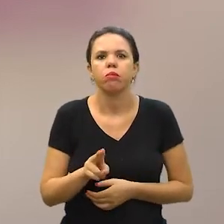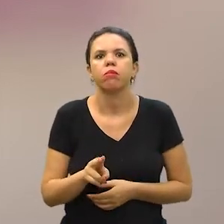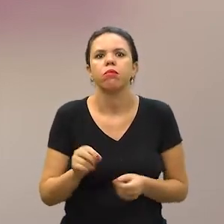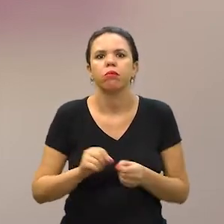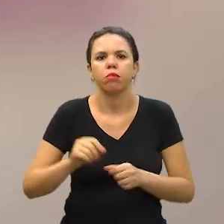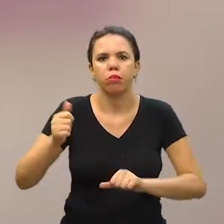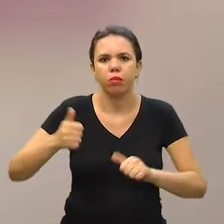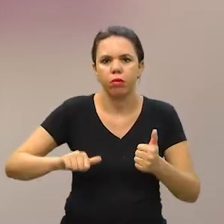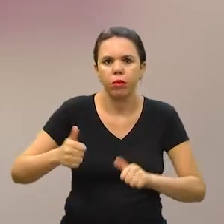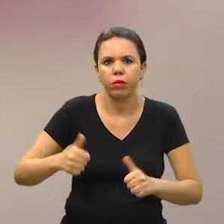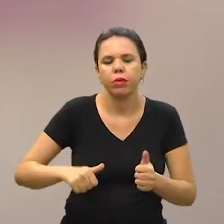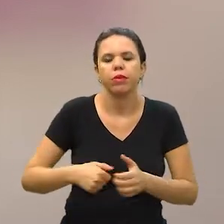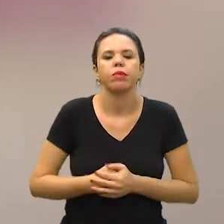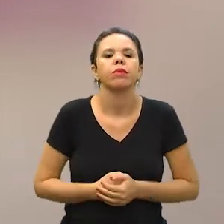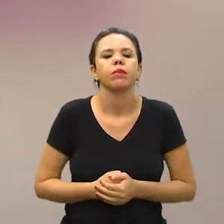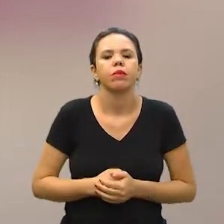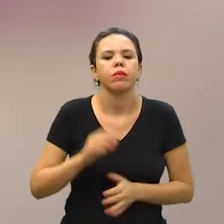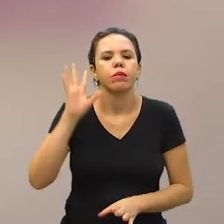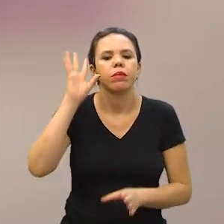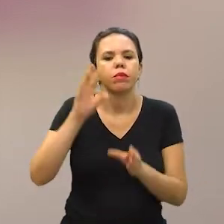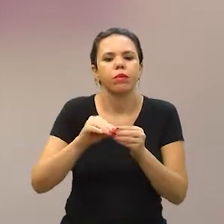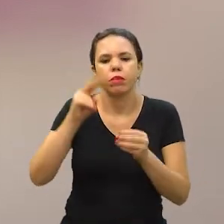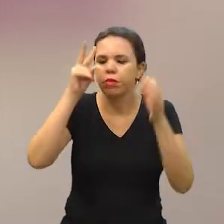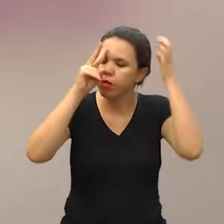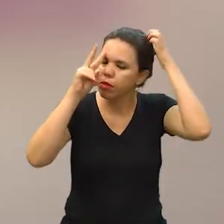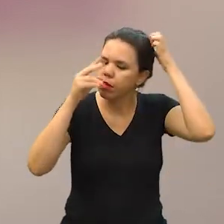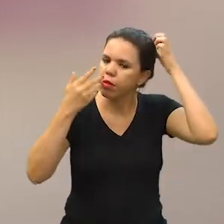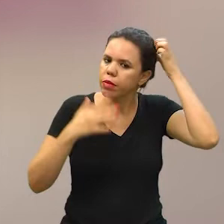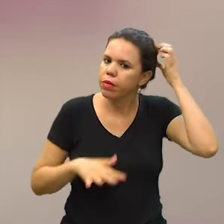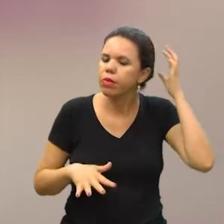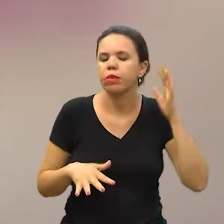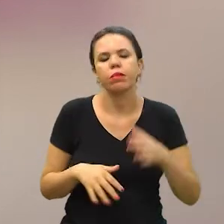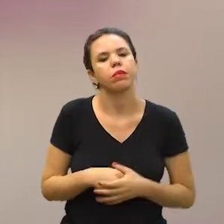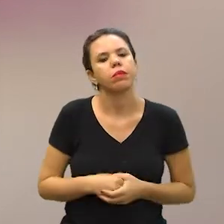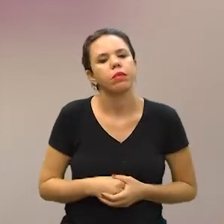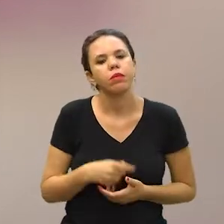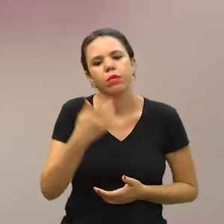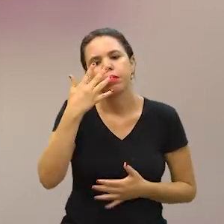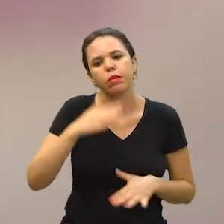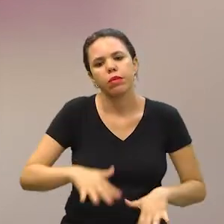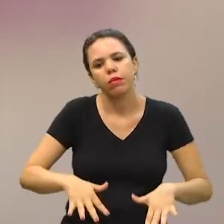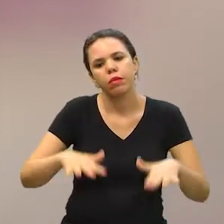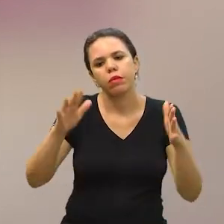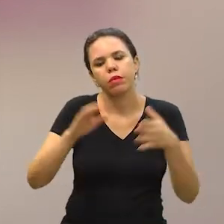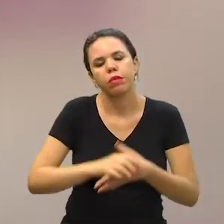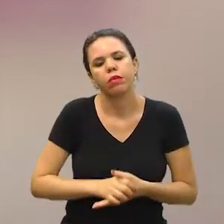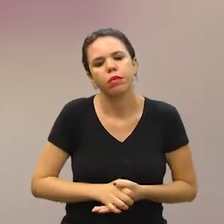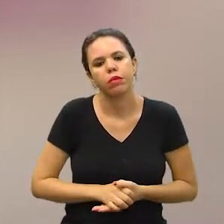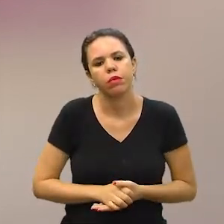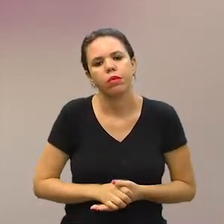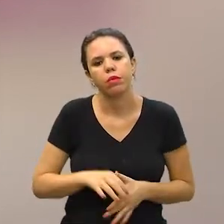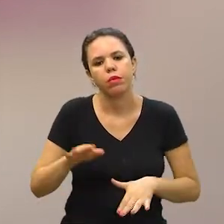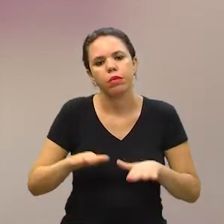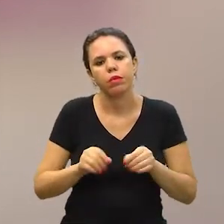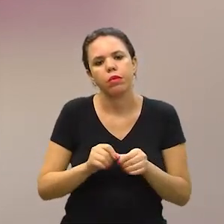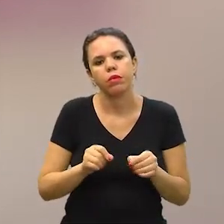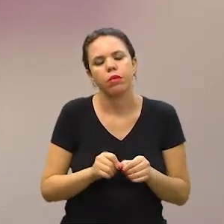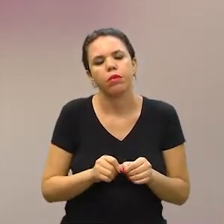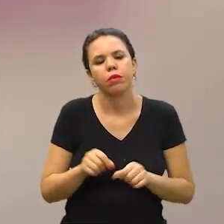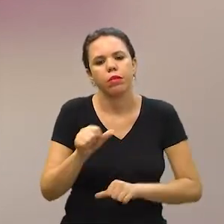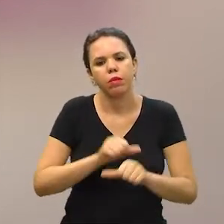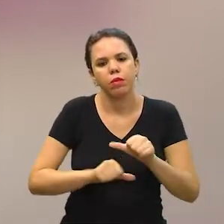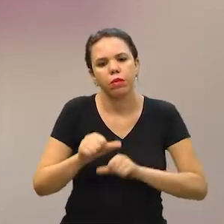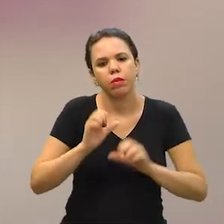gente fazendo uma avaliação, assim, do histórico da criança, do histórico dela, da infância, e conforme